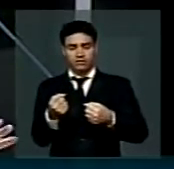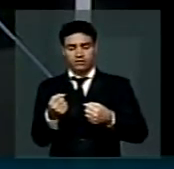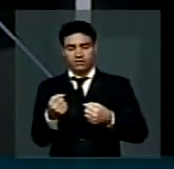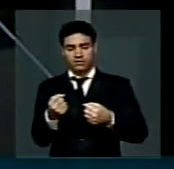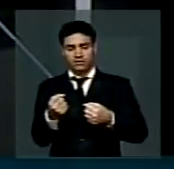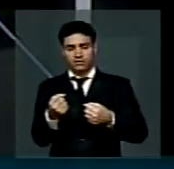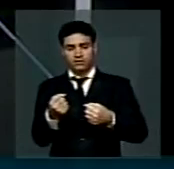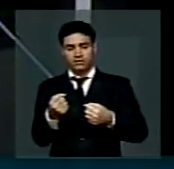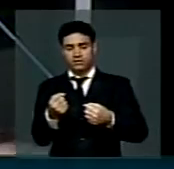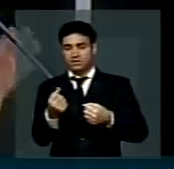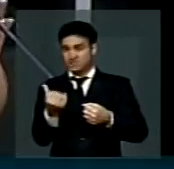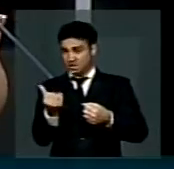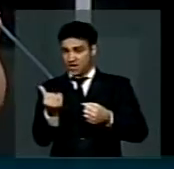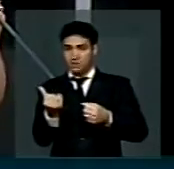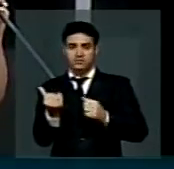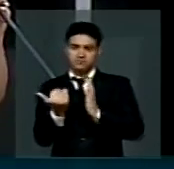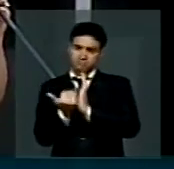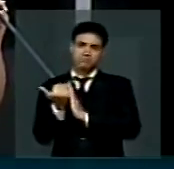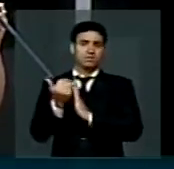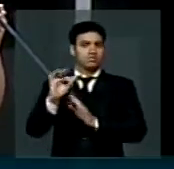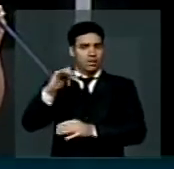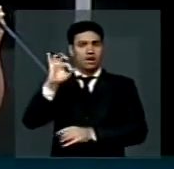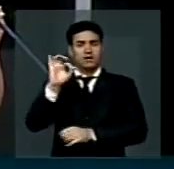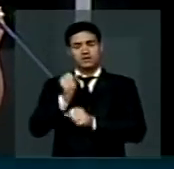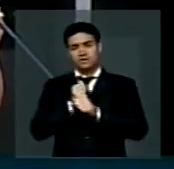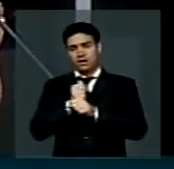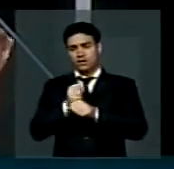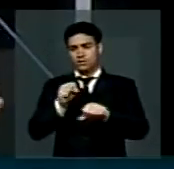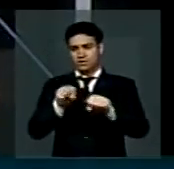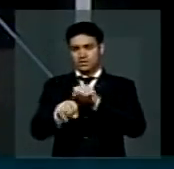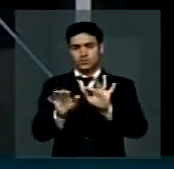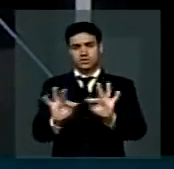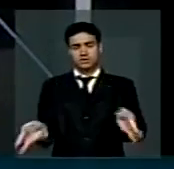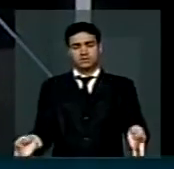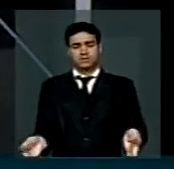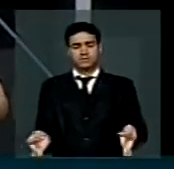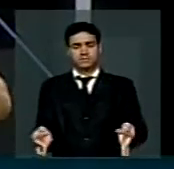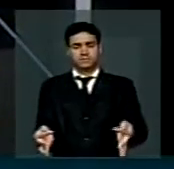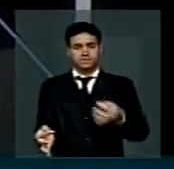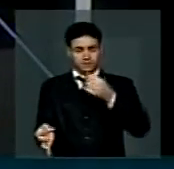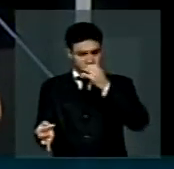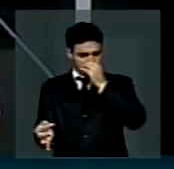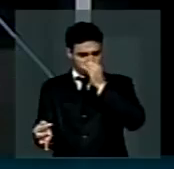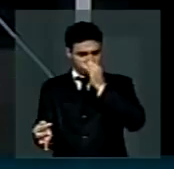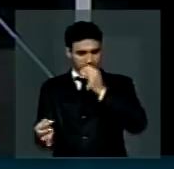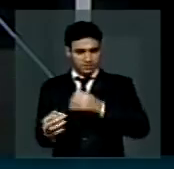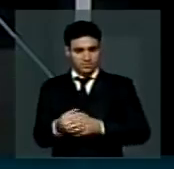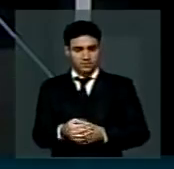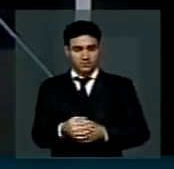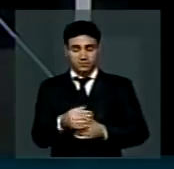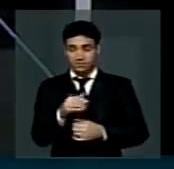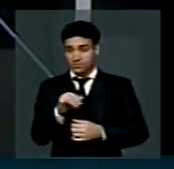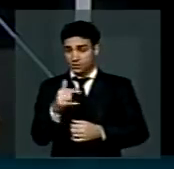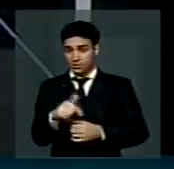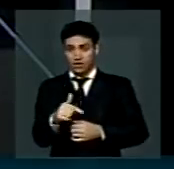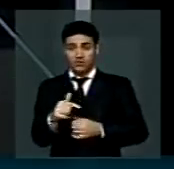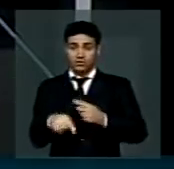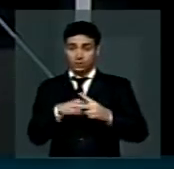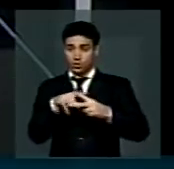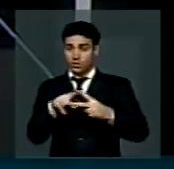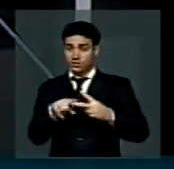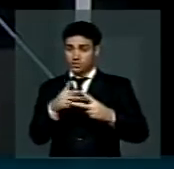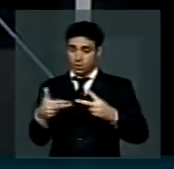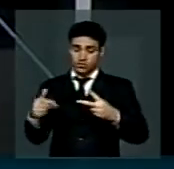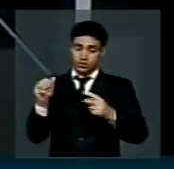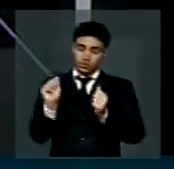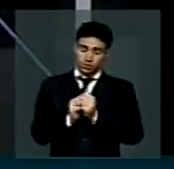anos da pena mínima para os crimes de homicídio simples, apenas em que não há agravante. Da mesma